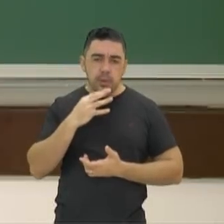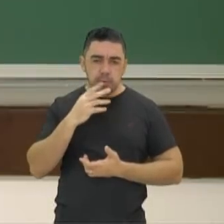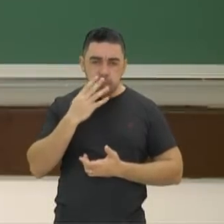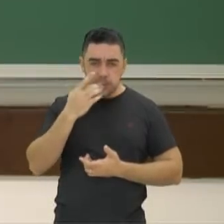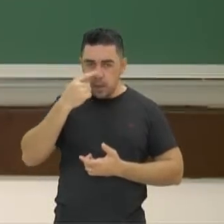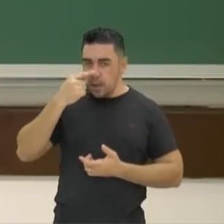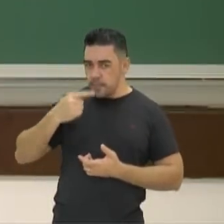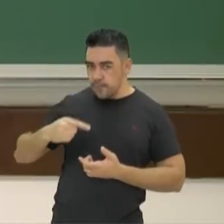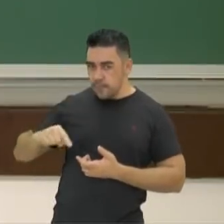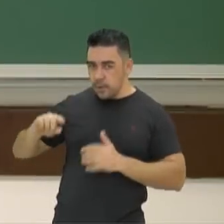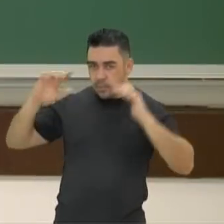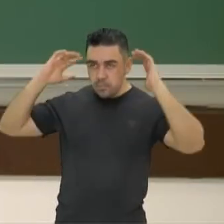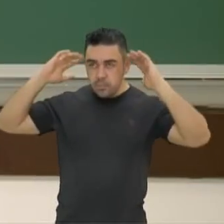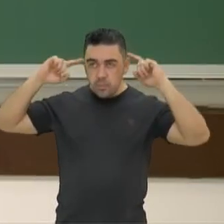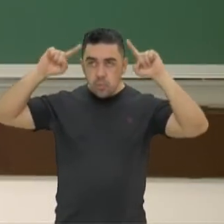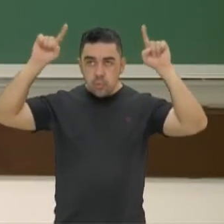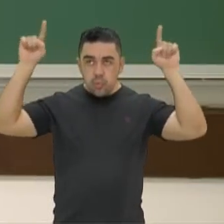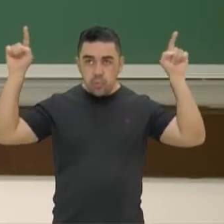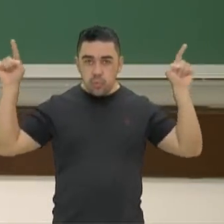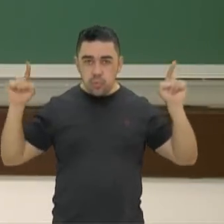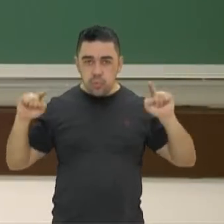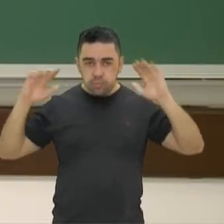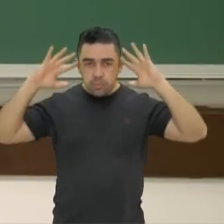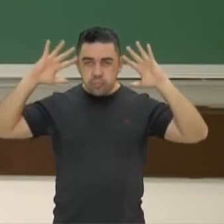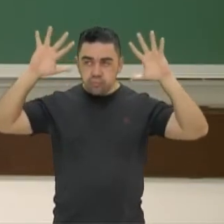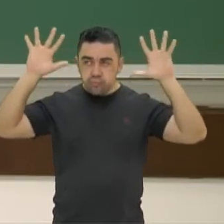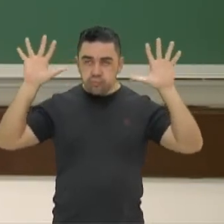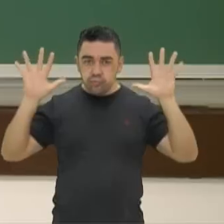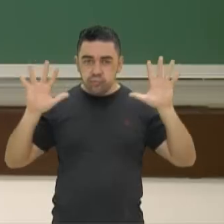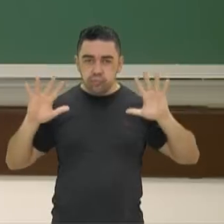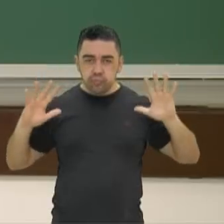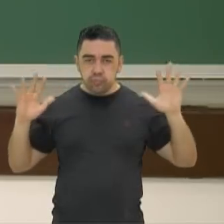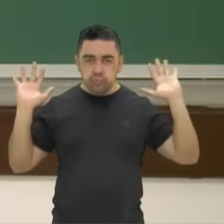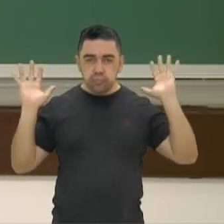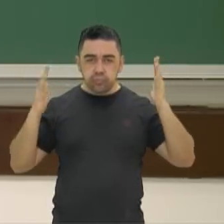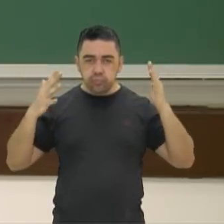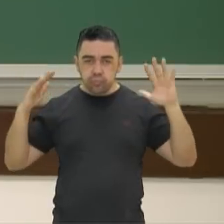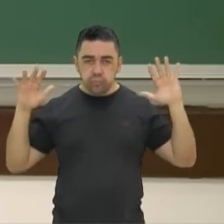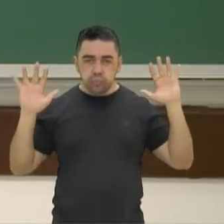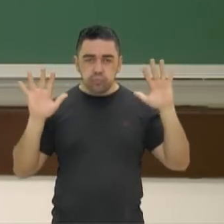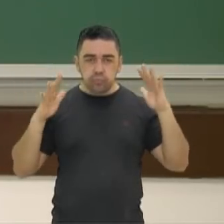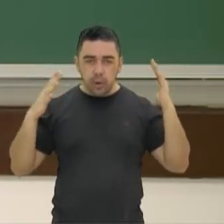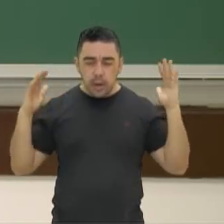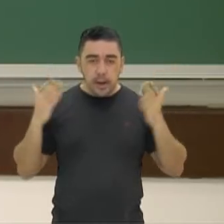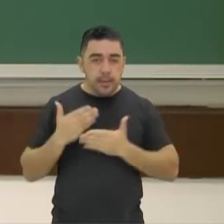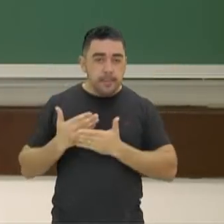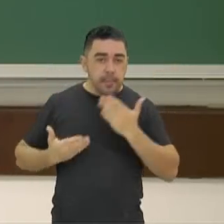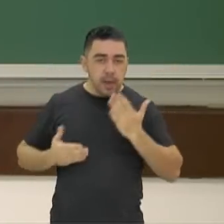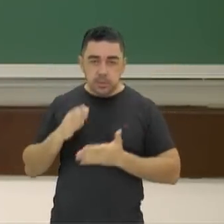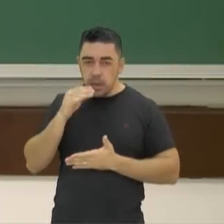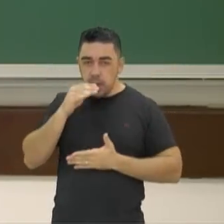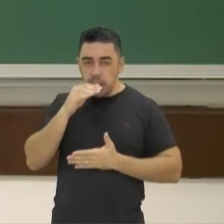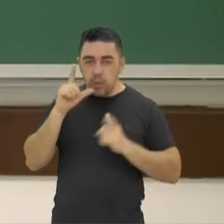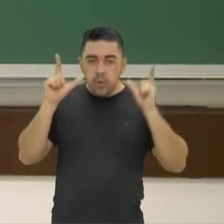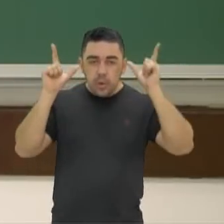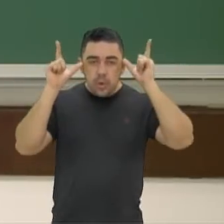elefante. Tem uma área grande de superfície e volume, então ele perde muito calor por ali também. Tá? Então, um animal que tem um